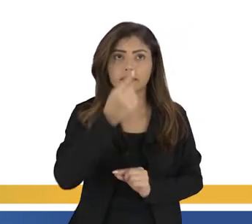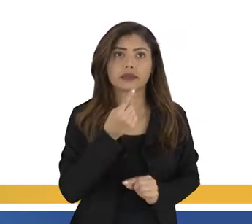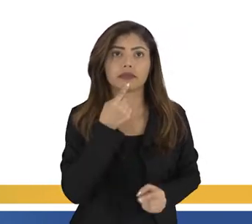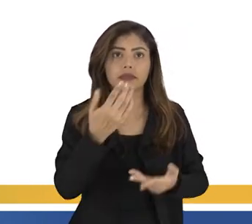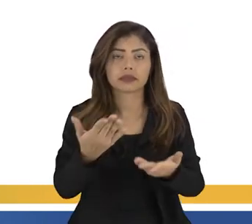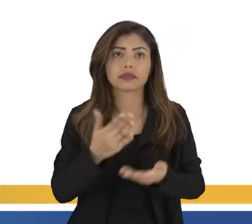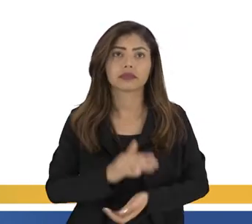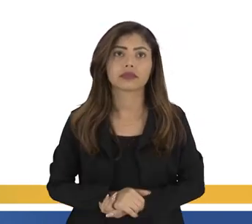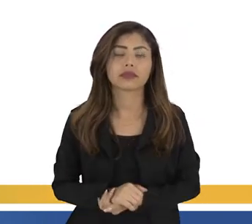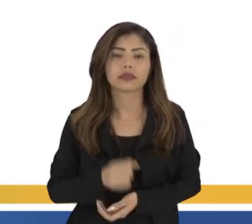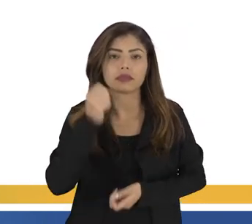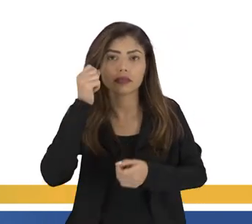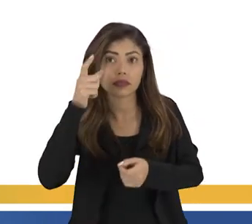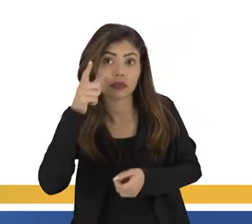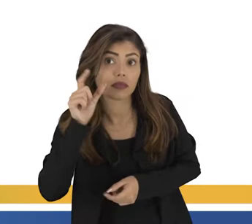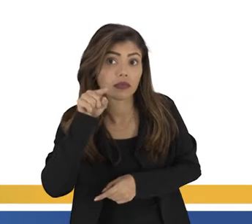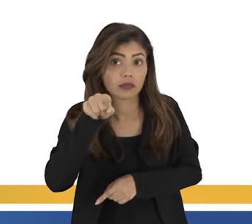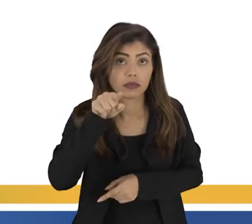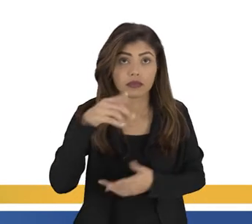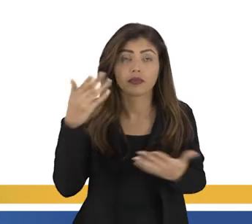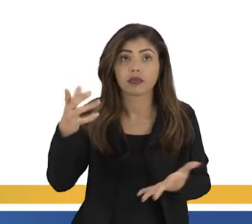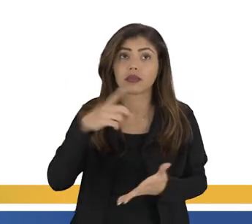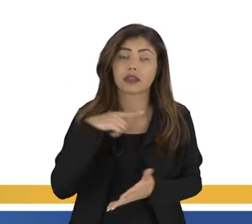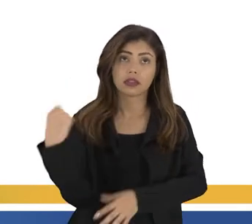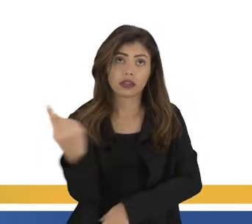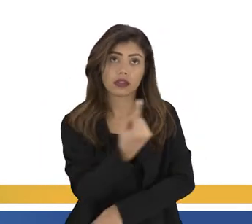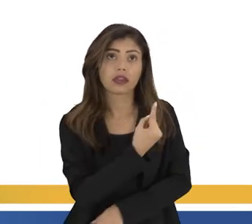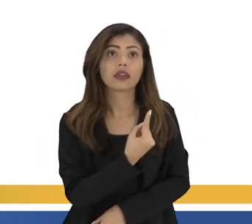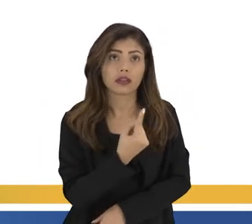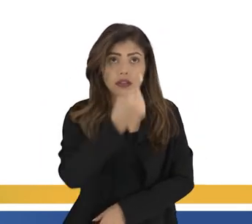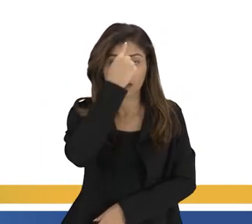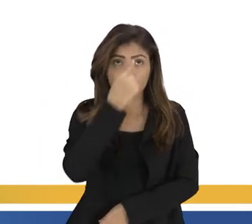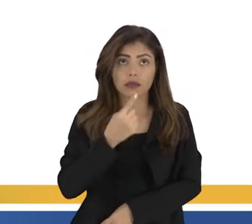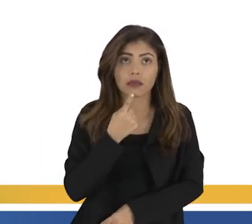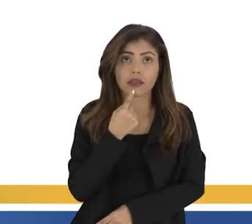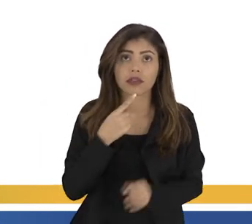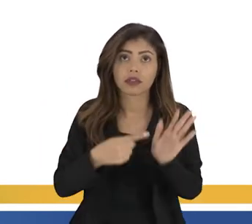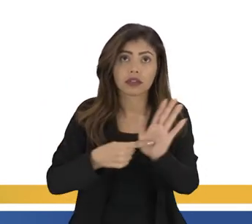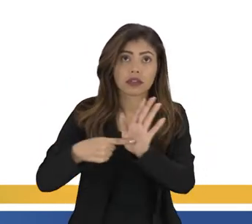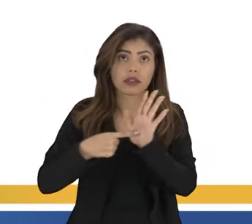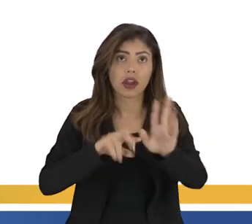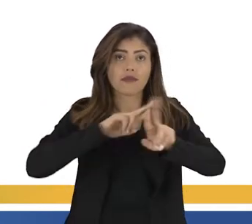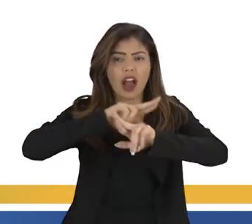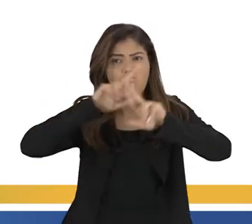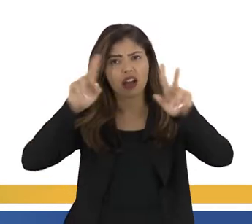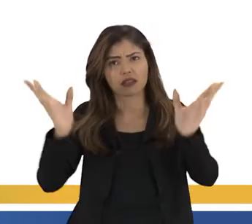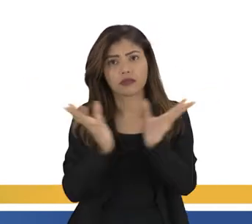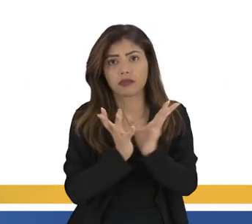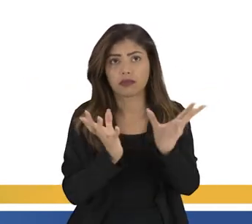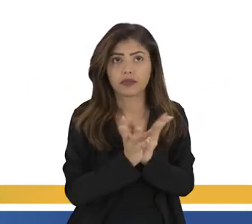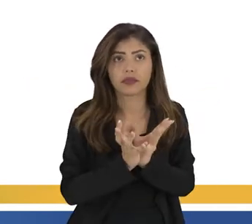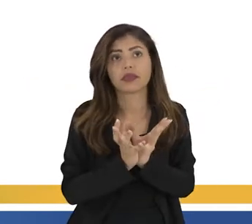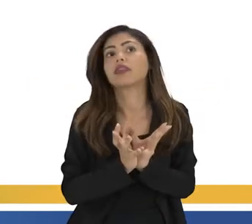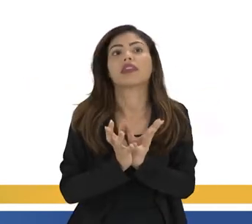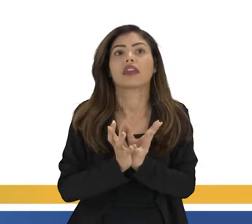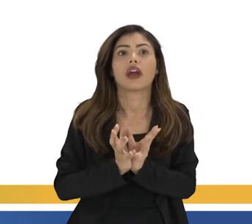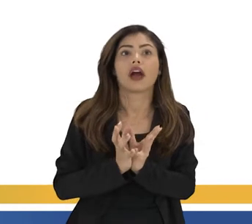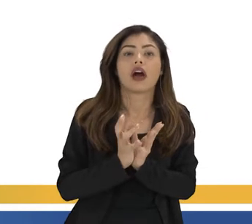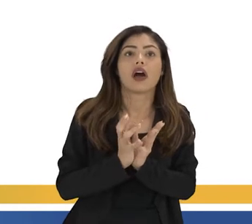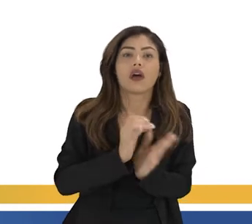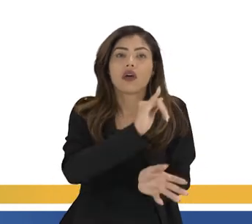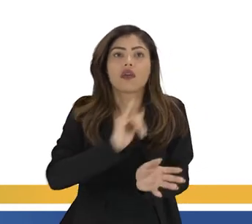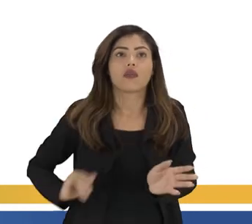imagem se vocês observarem aí nós temos aí uma imagem que mostra vários grupos né nós temos o